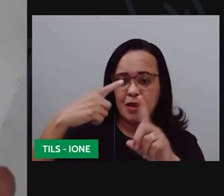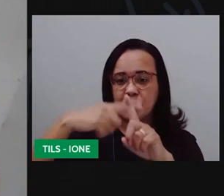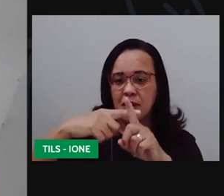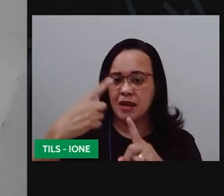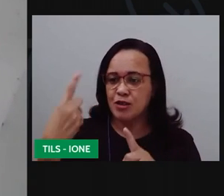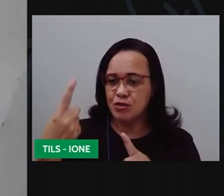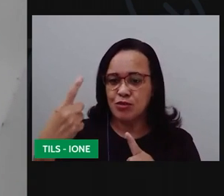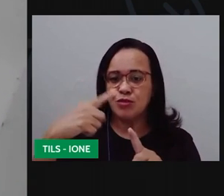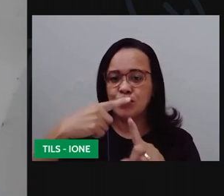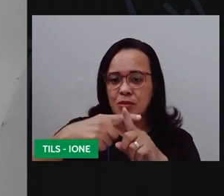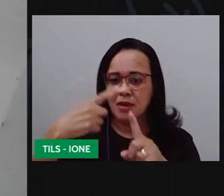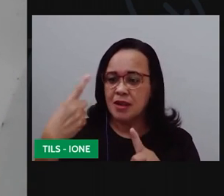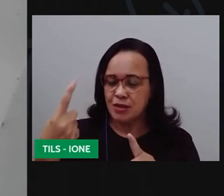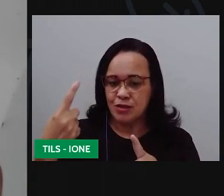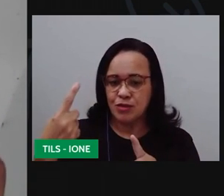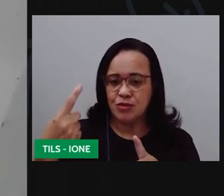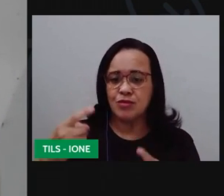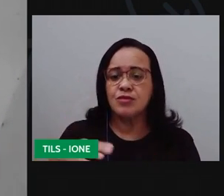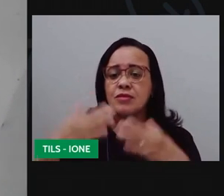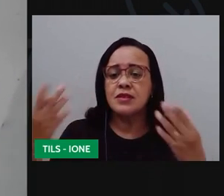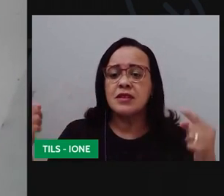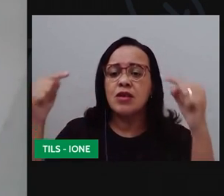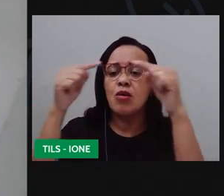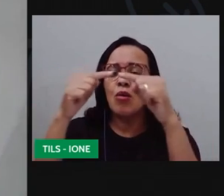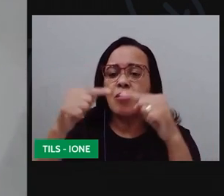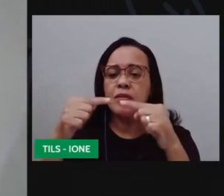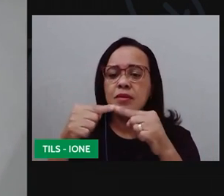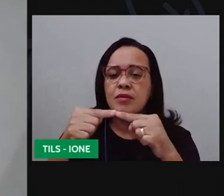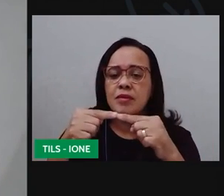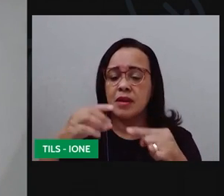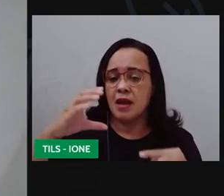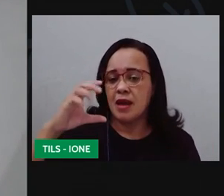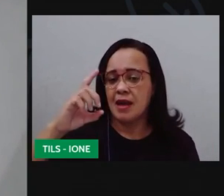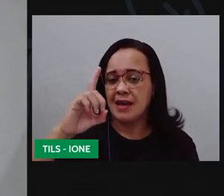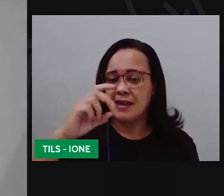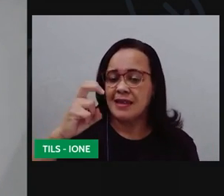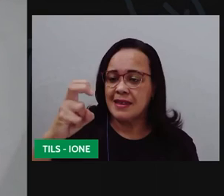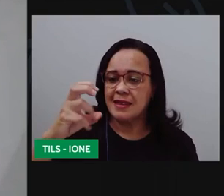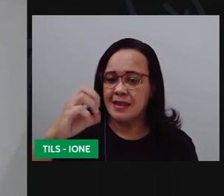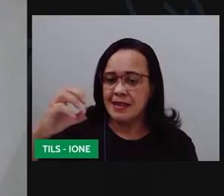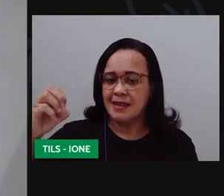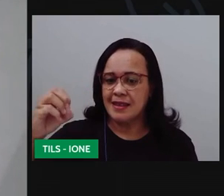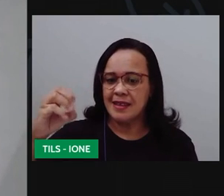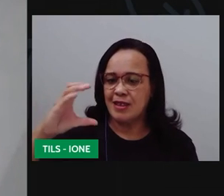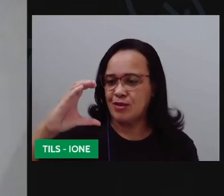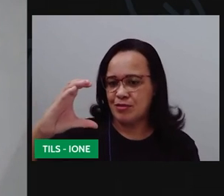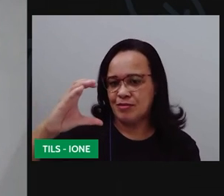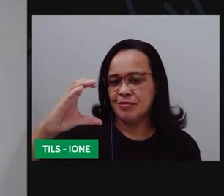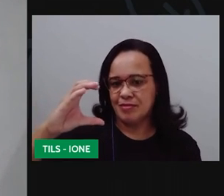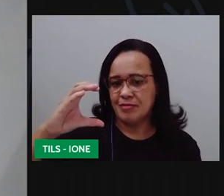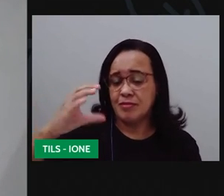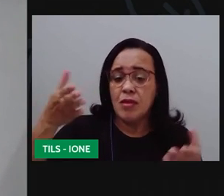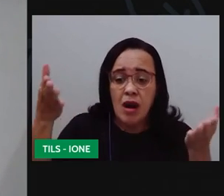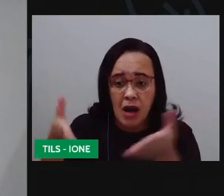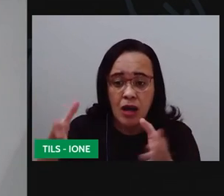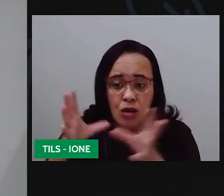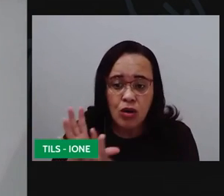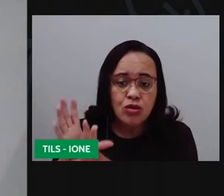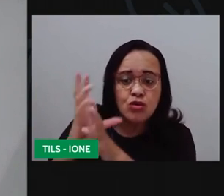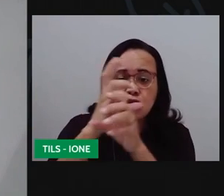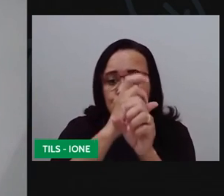cinco sim pena só Então agora eu só preciso fazer o que somar isso aqui que me